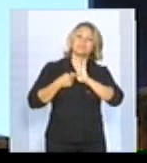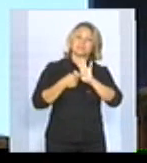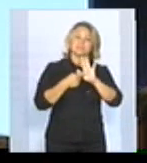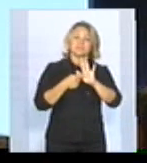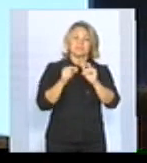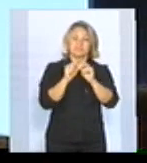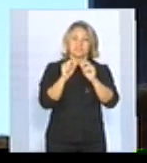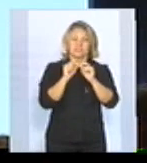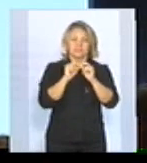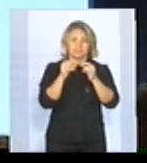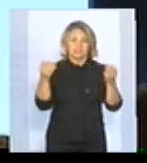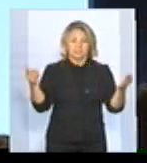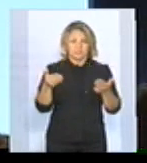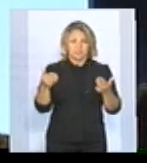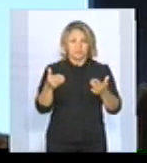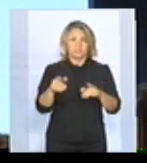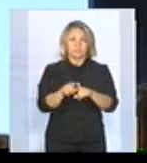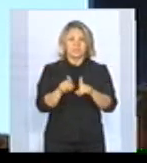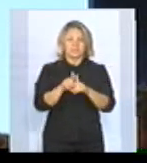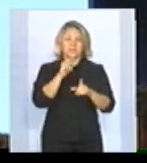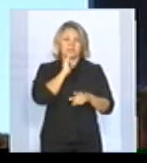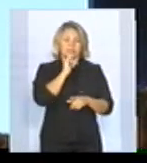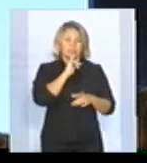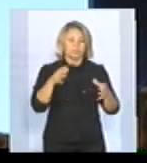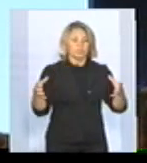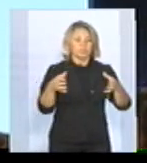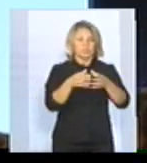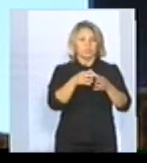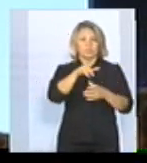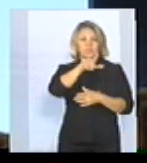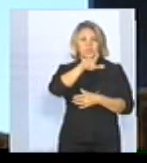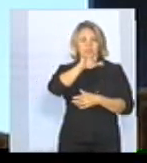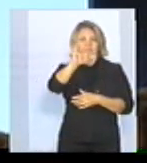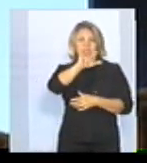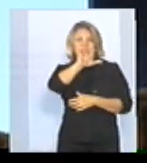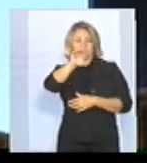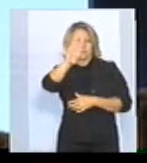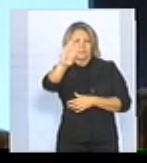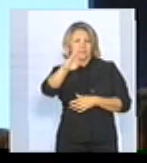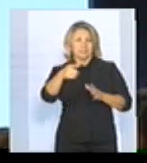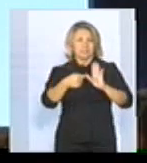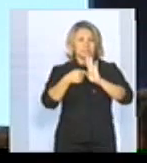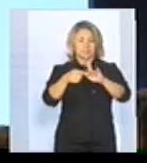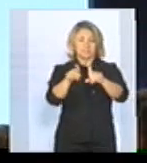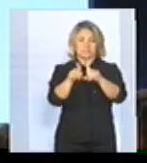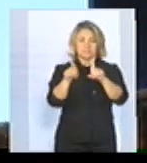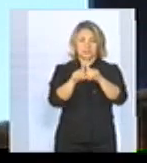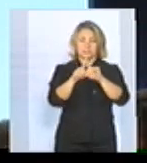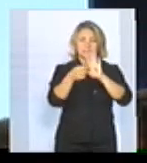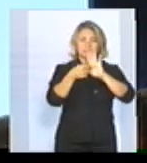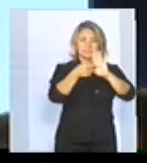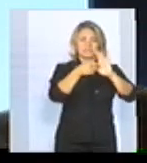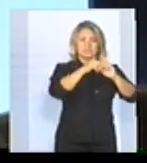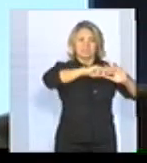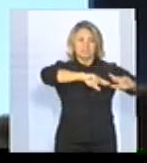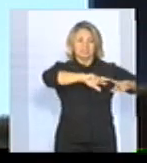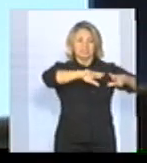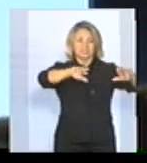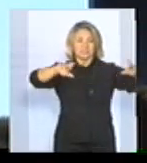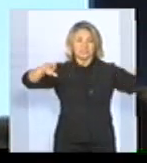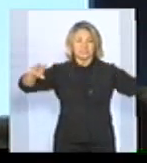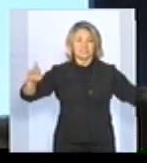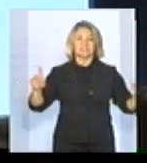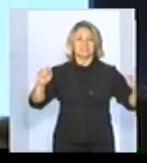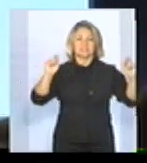hoje. É o exemplo da unidade receptora decodificadora, URD, que é o decodificador que recebe e decodifica os sinais da prestadora, permitindo que o consumidor